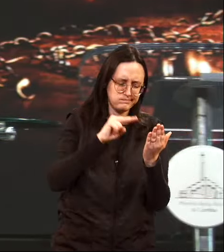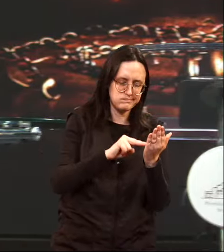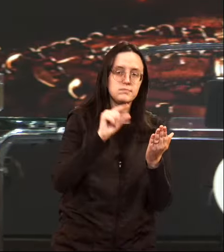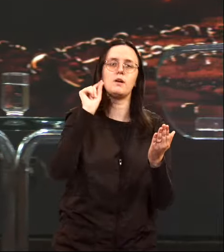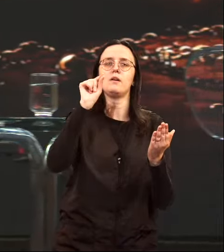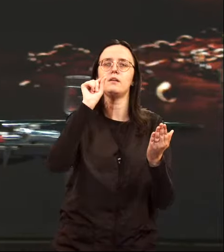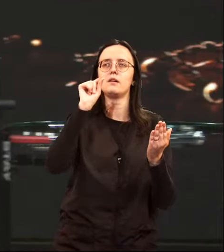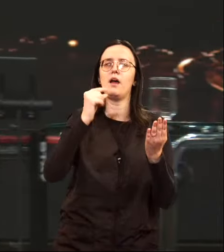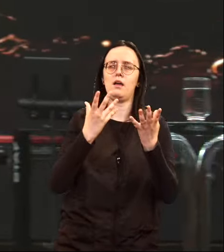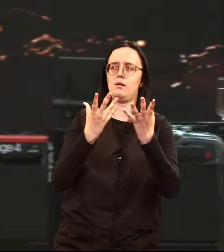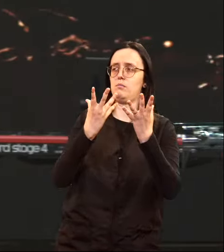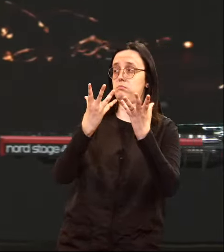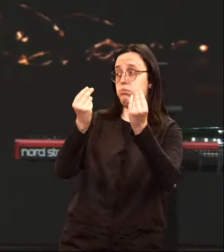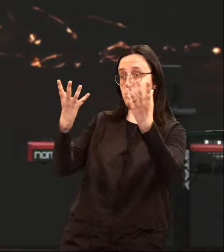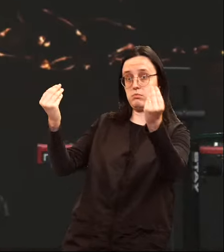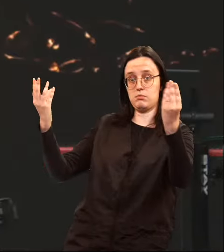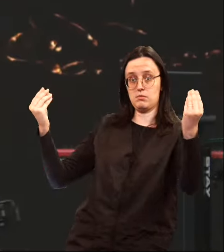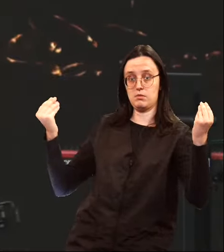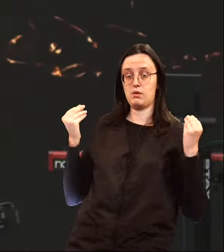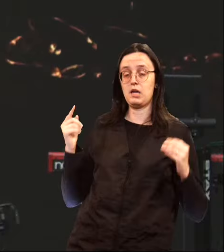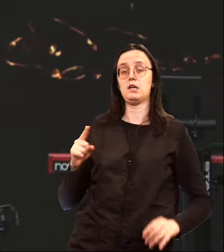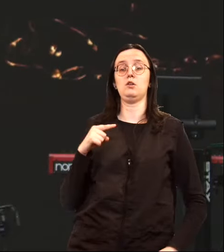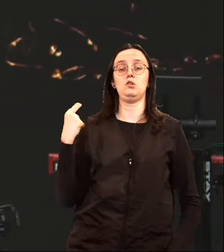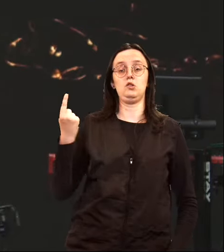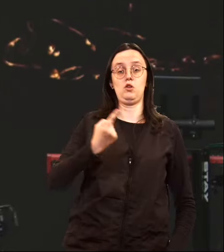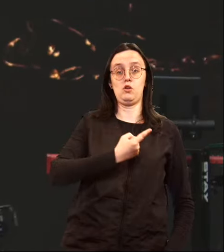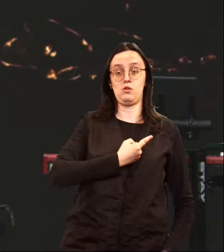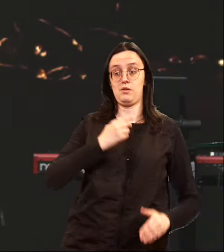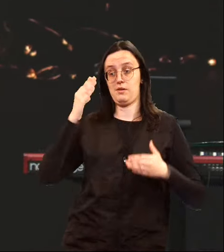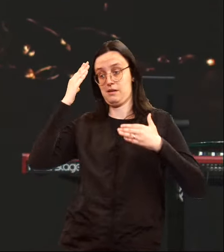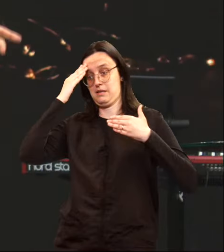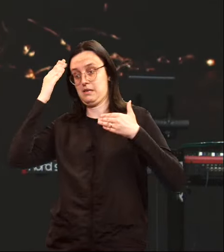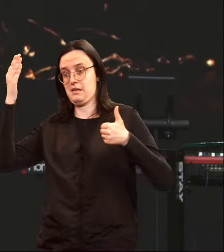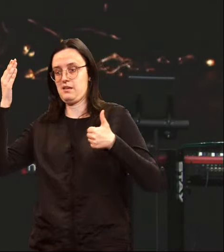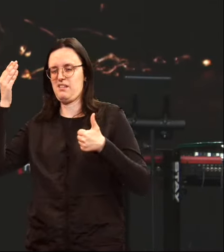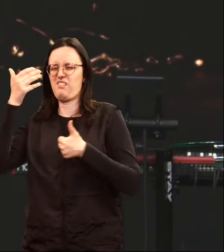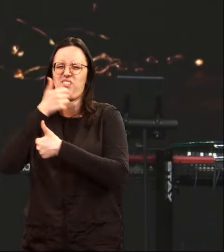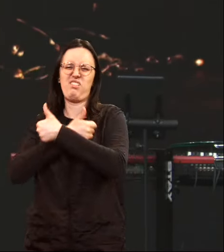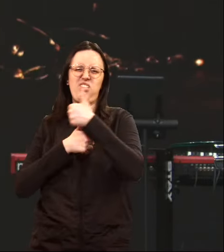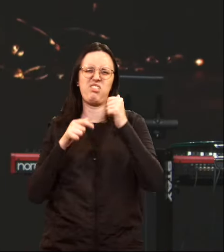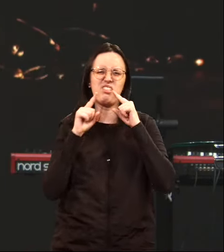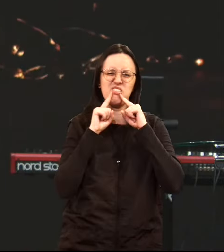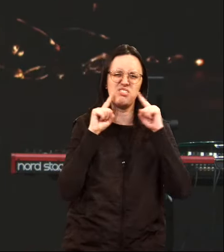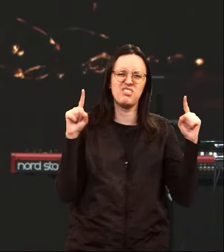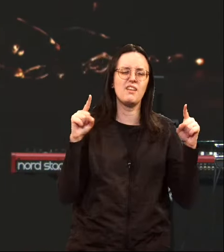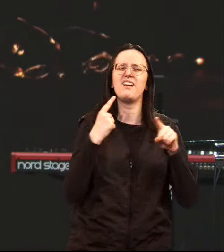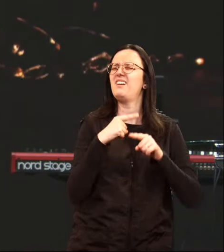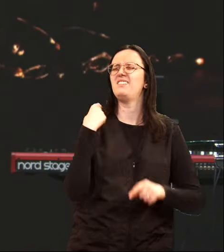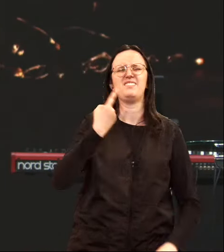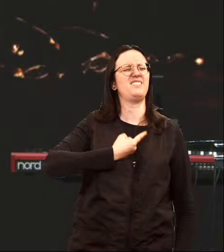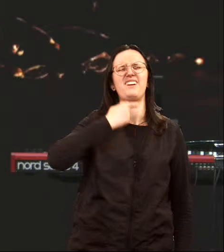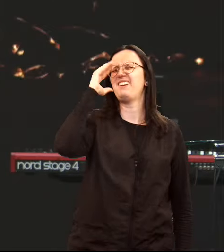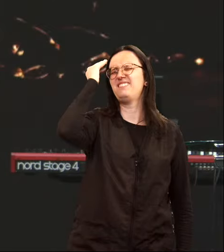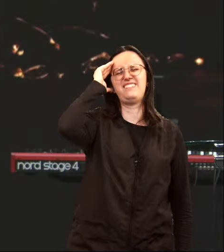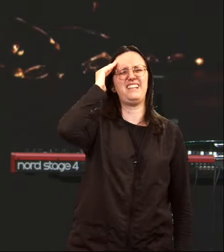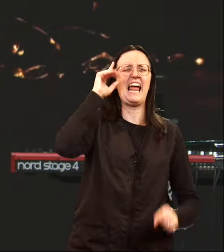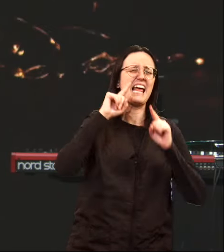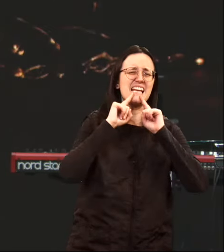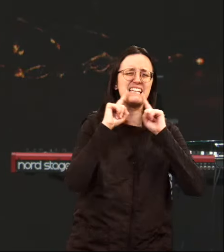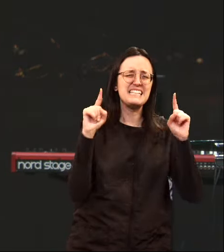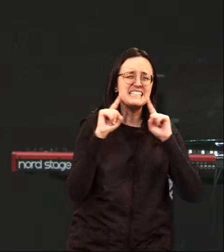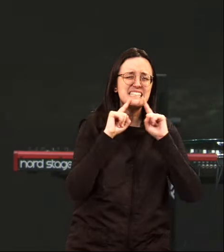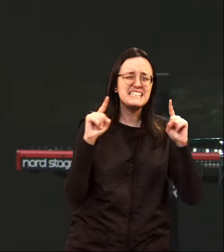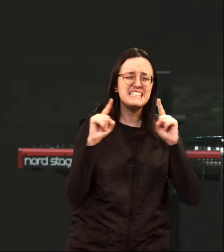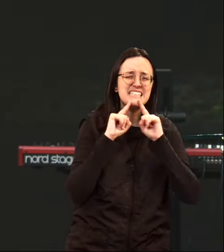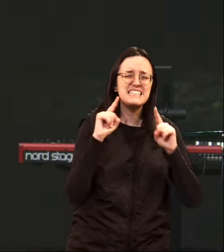que muitos de nós trocamos a gratidão pela reclamação porque não entendemos que a reclamação pode ser